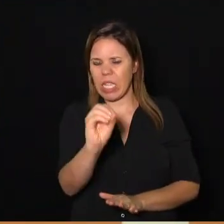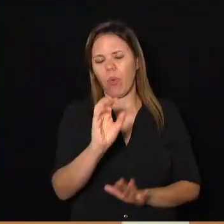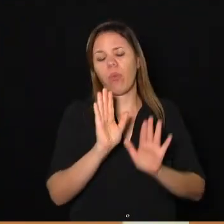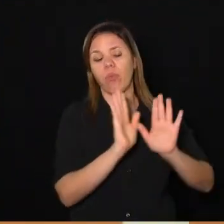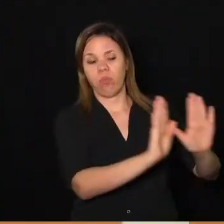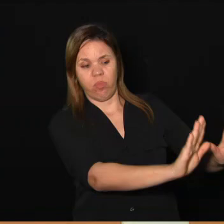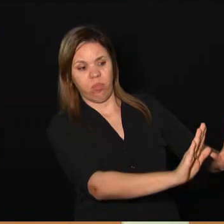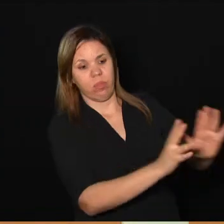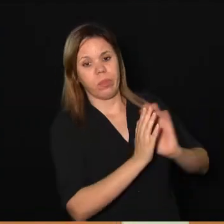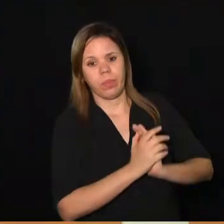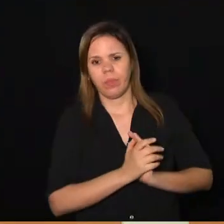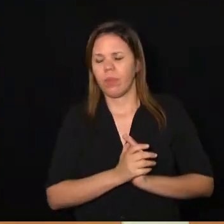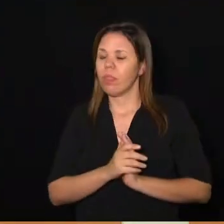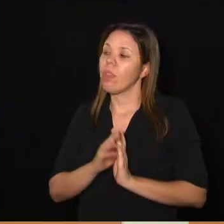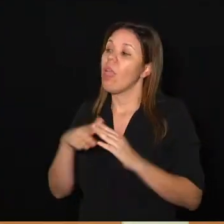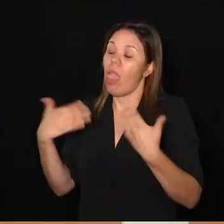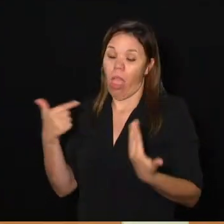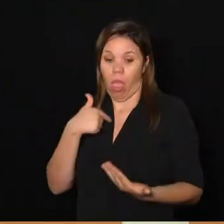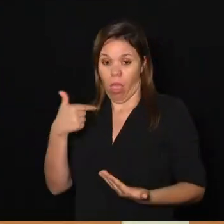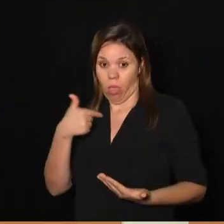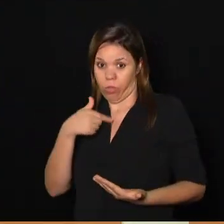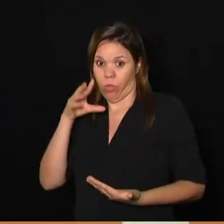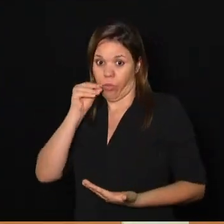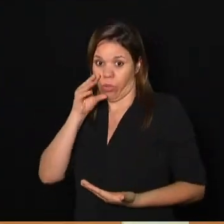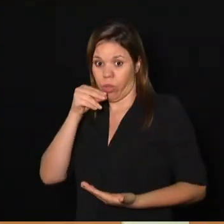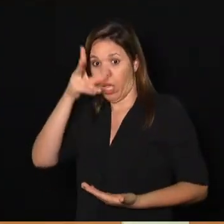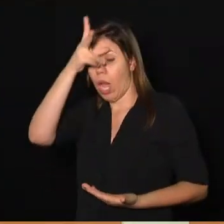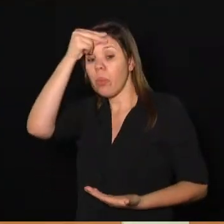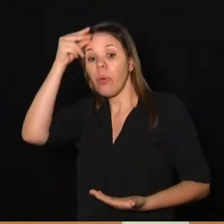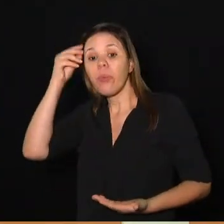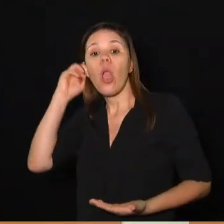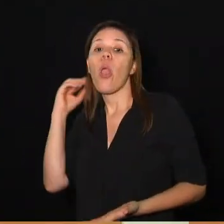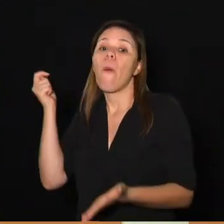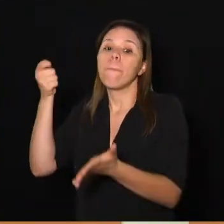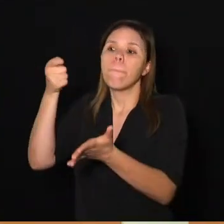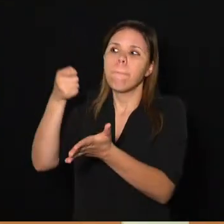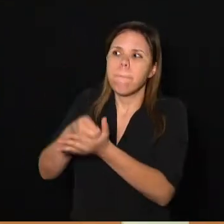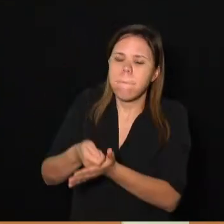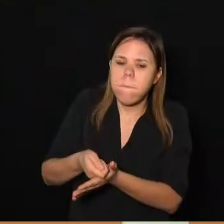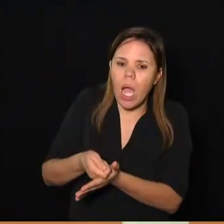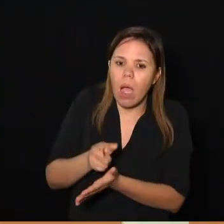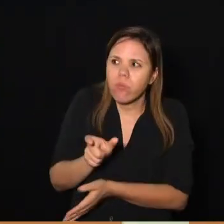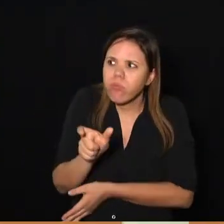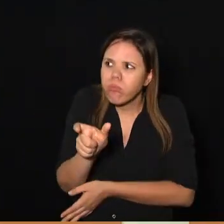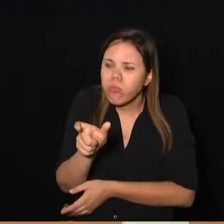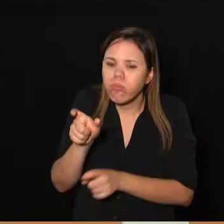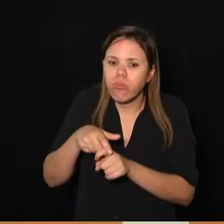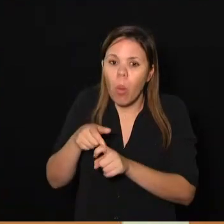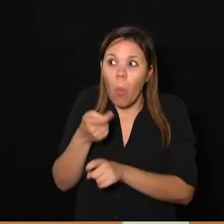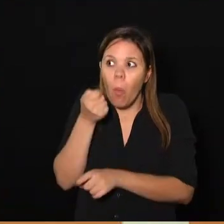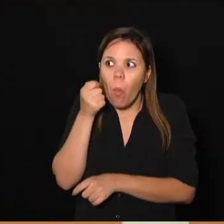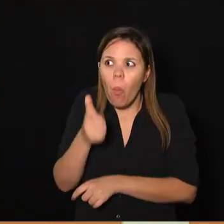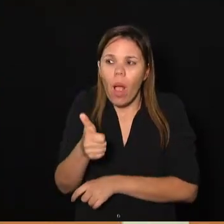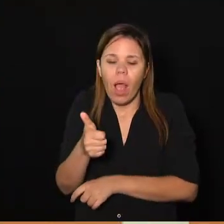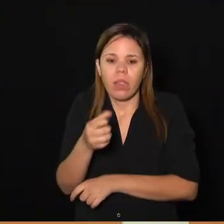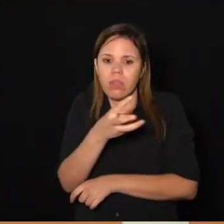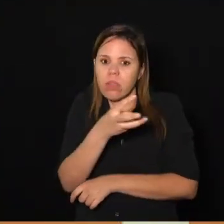servidora eu pago o meu convênio eu tenho 26 anos eu pago quase 300 reais